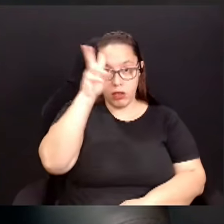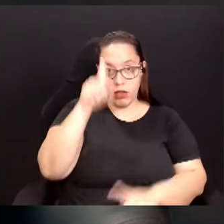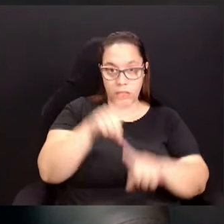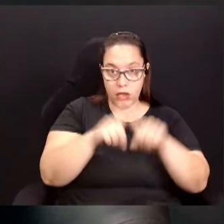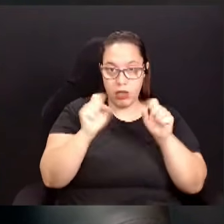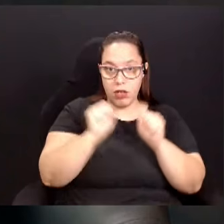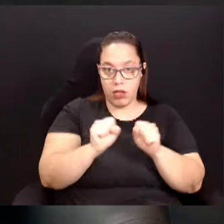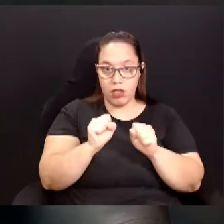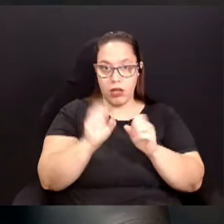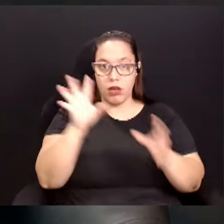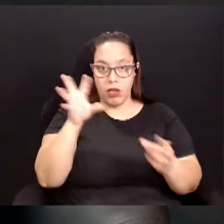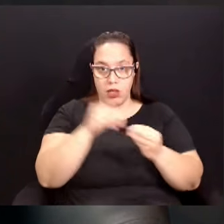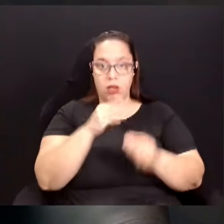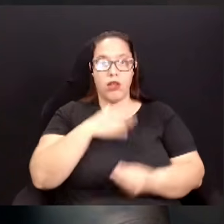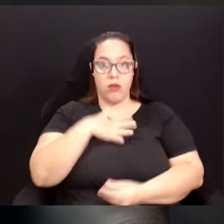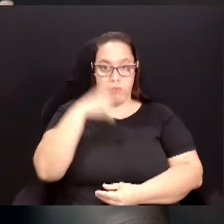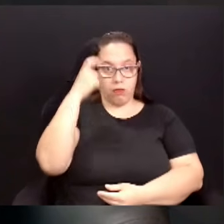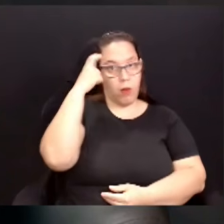concluir o meu raciocínio?